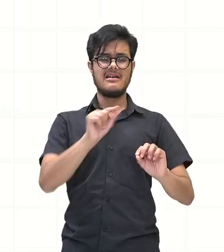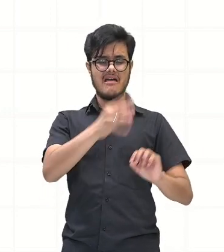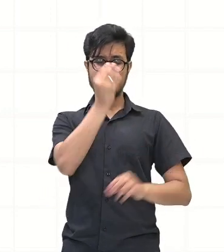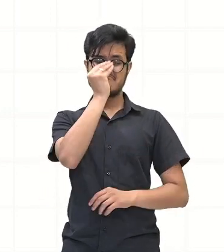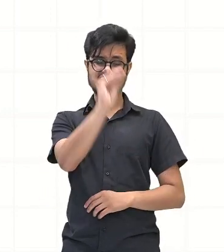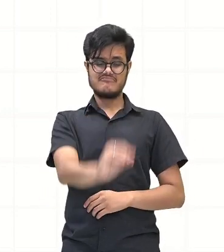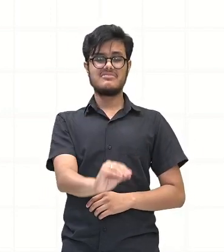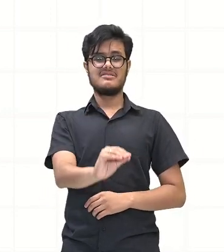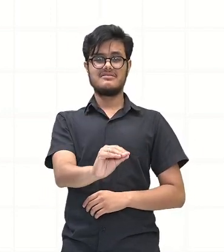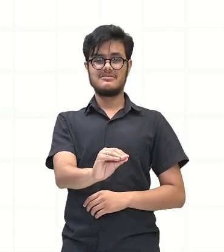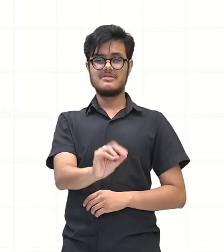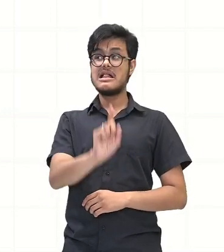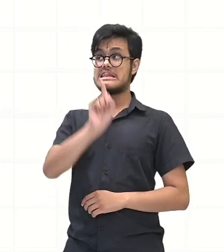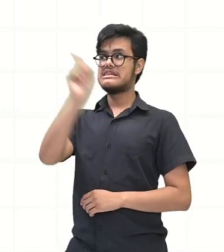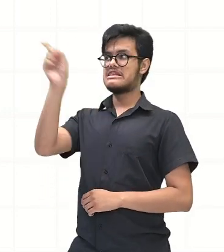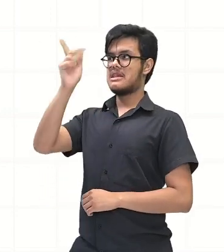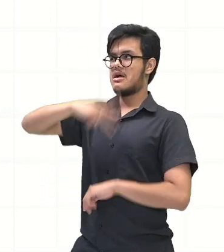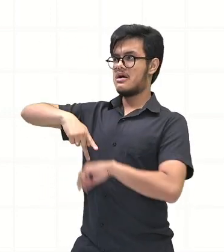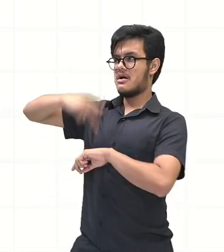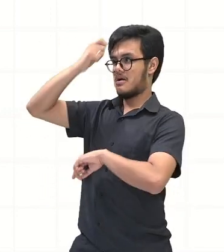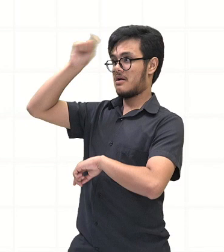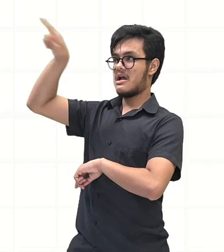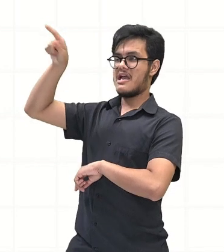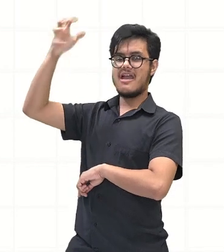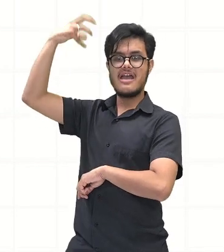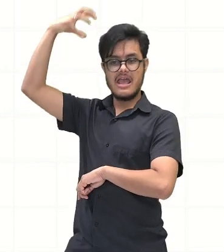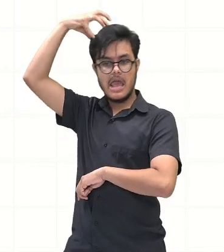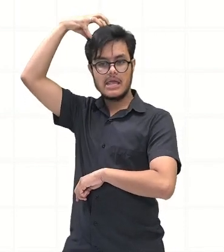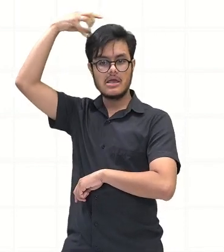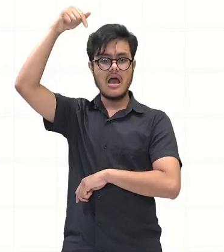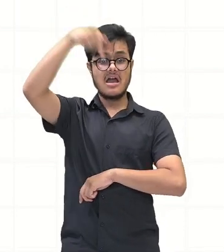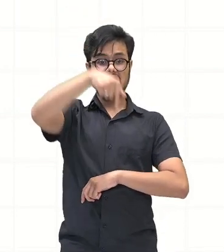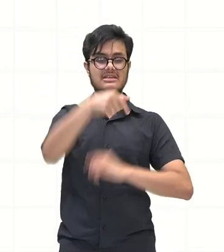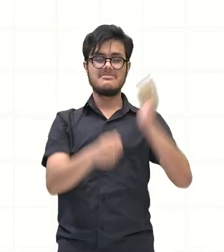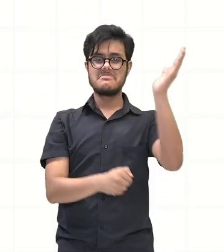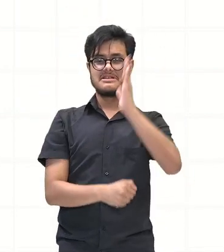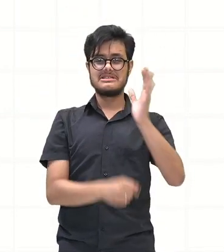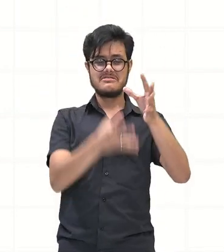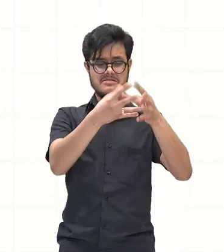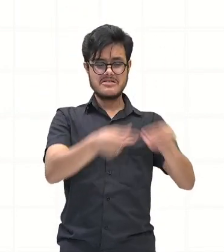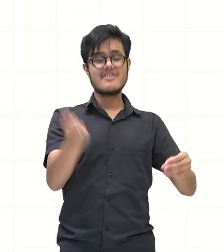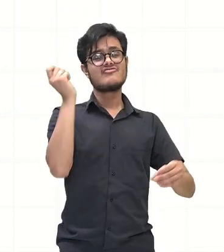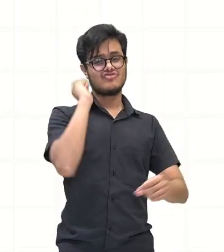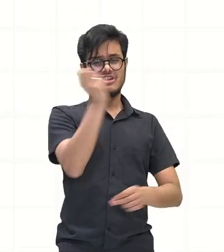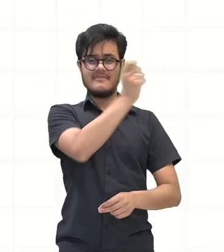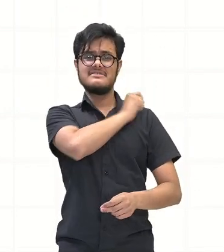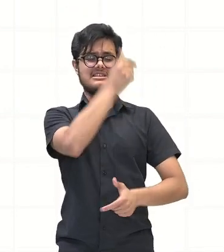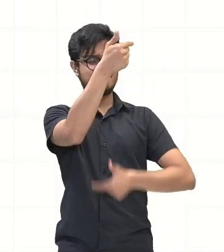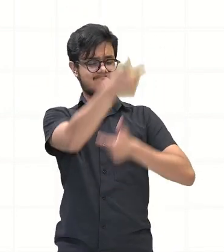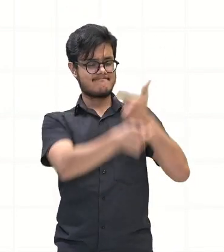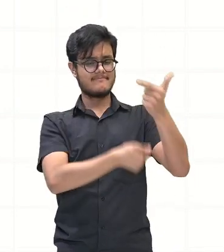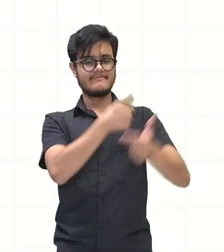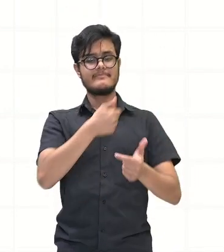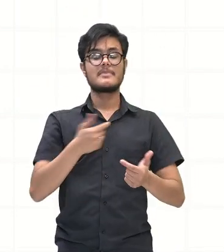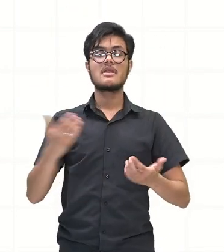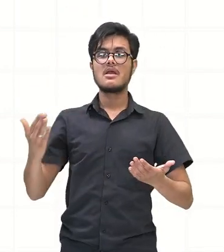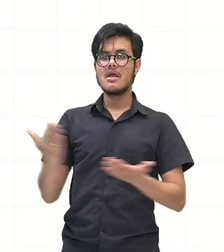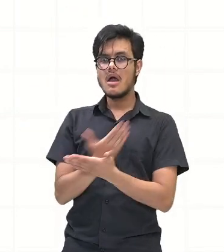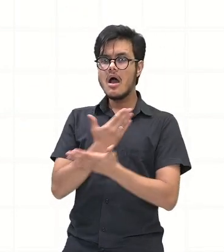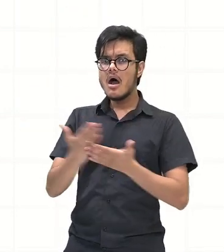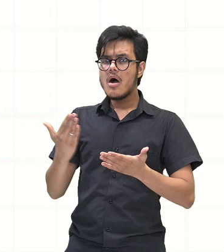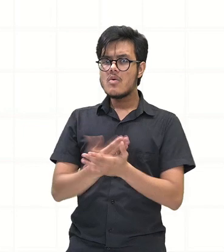território brasileiro, ou no contexto geral da América, né, vieram na condição de escravizado. E alguns reinos